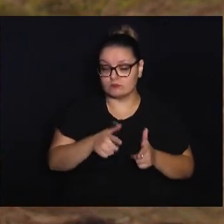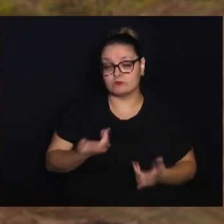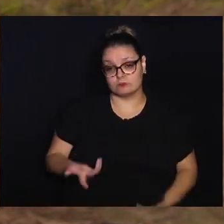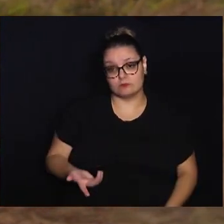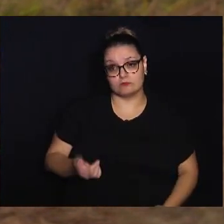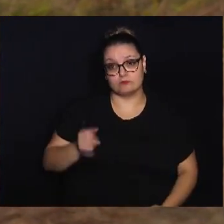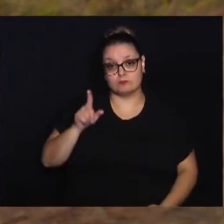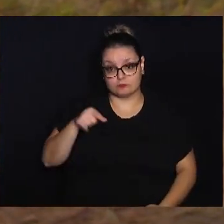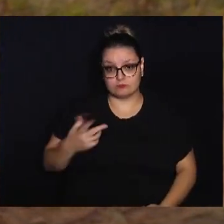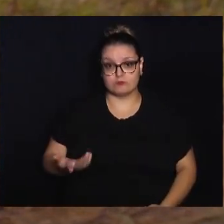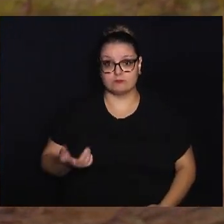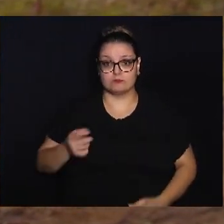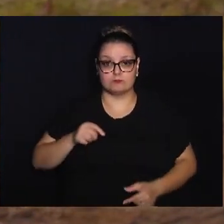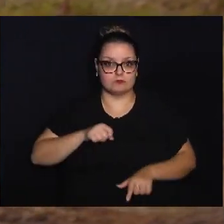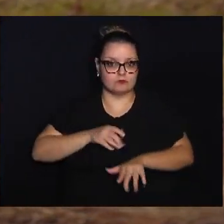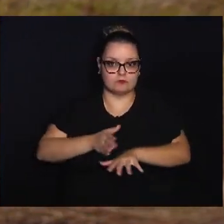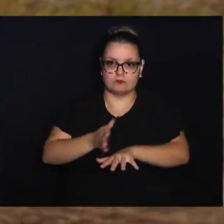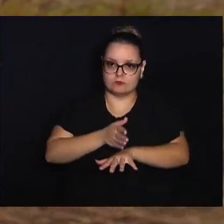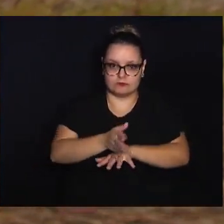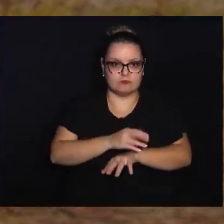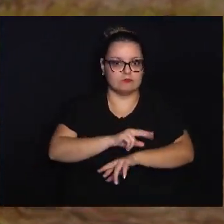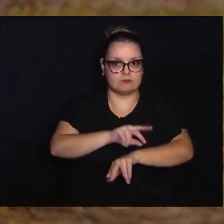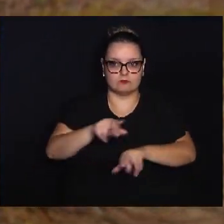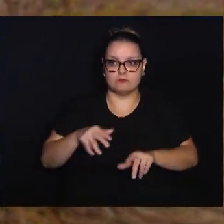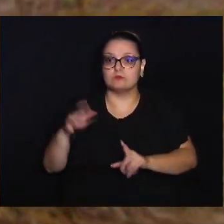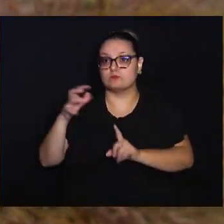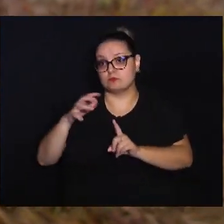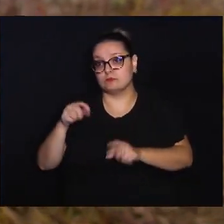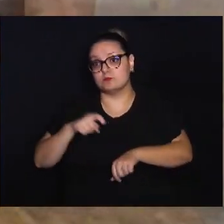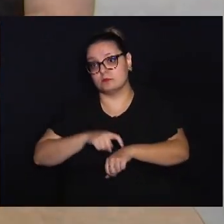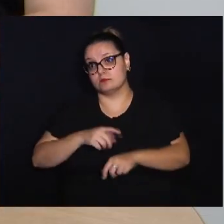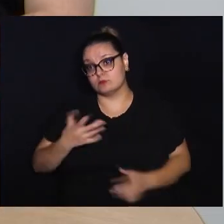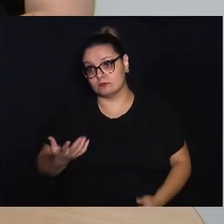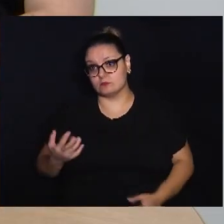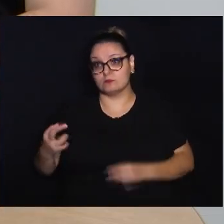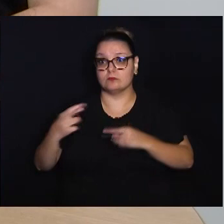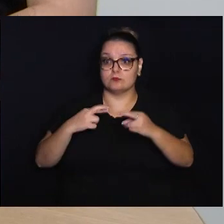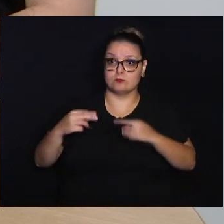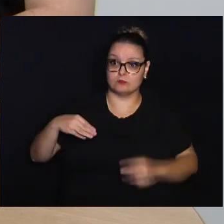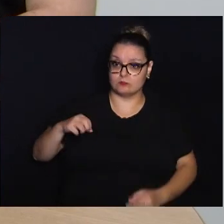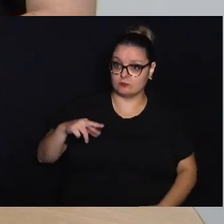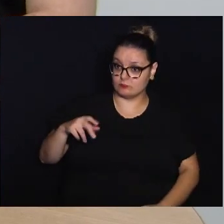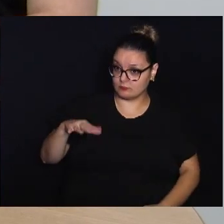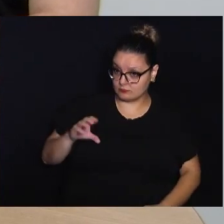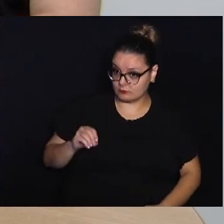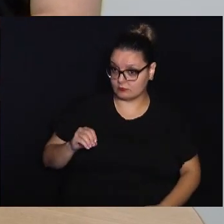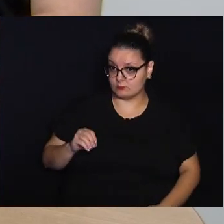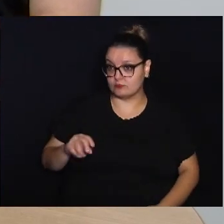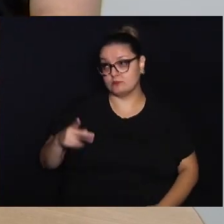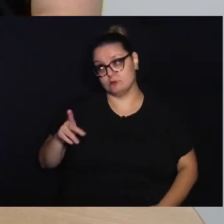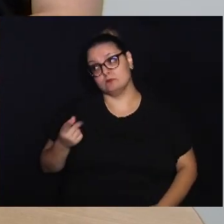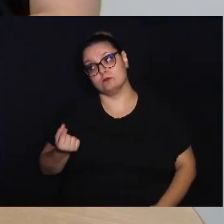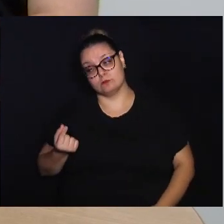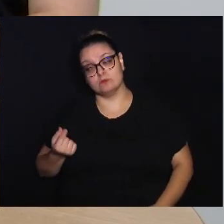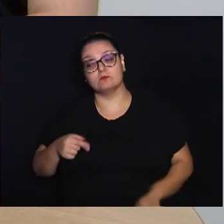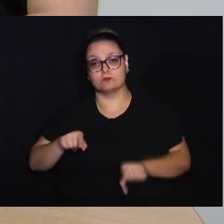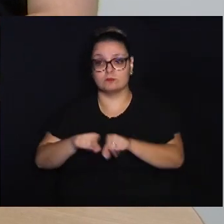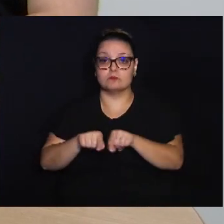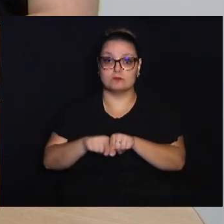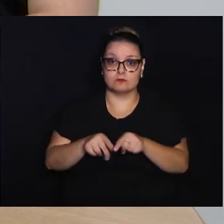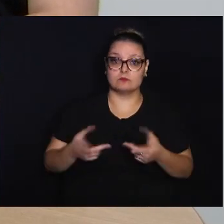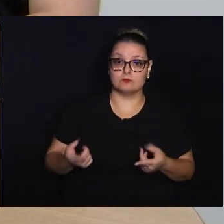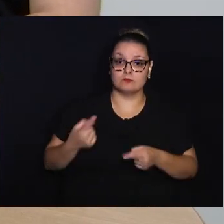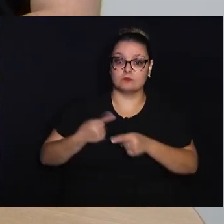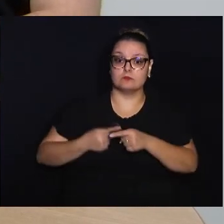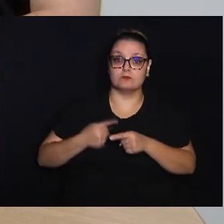pagando o aluguel. Então por isso que são vários fatores que influenciam nesse momento. Analisar mercado, analisar as suas condições